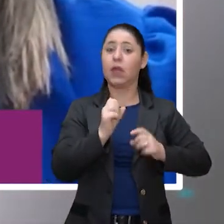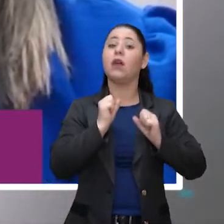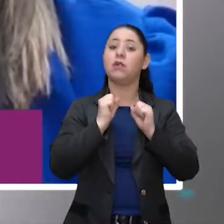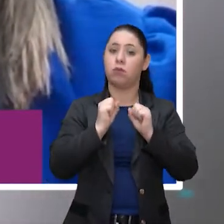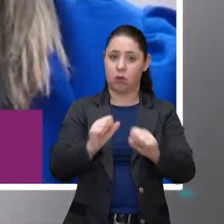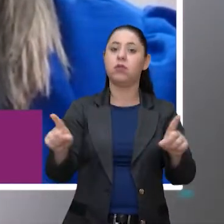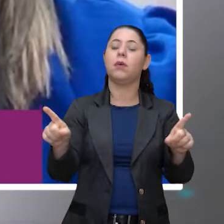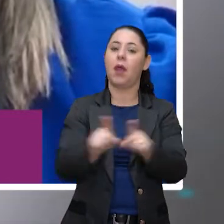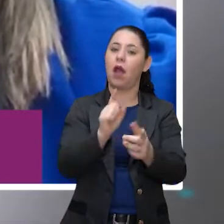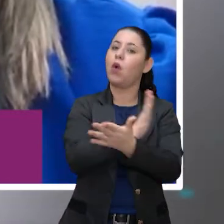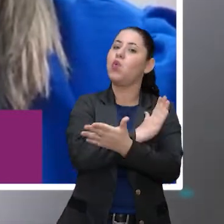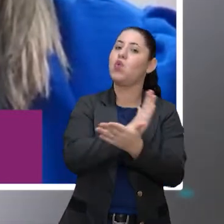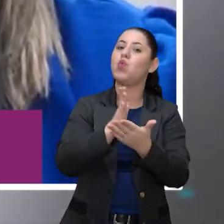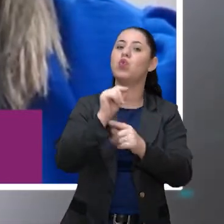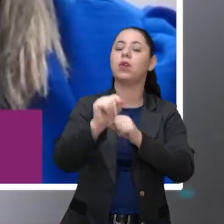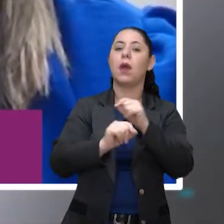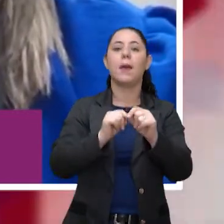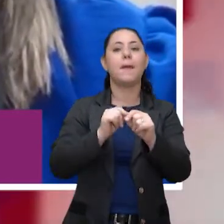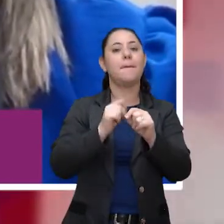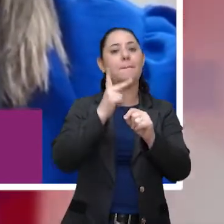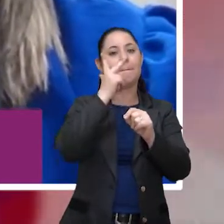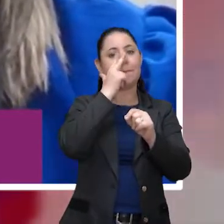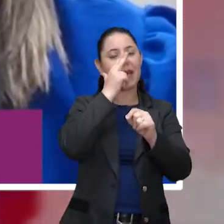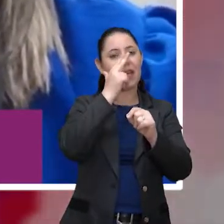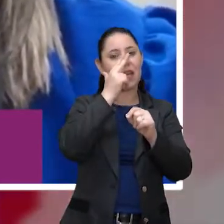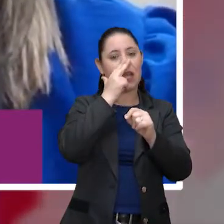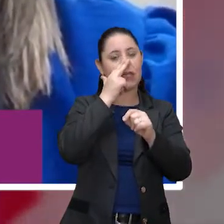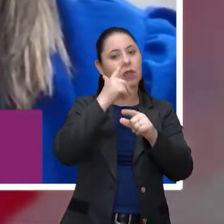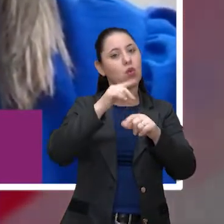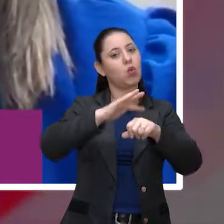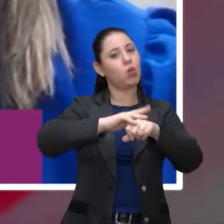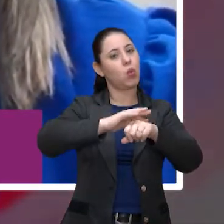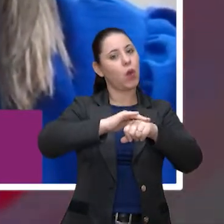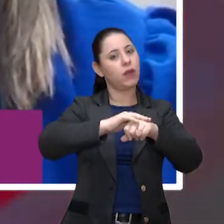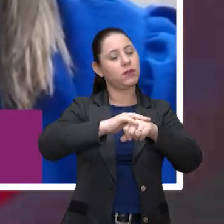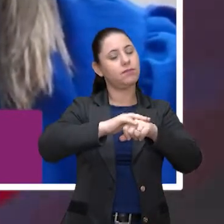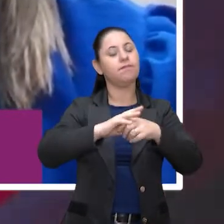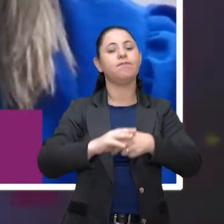pode, em algumas das situações, indicar uma doença na mama.